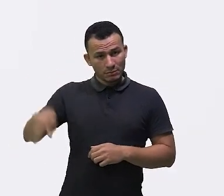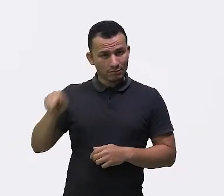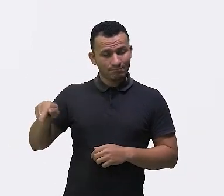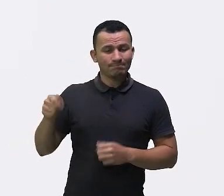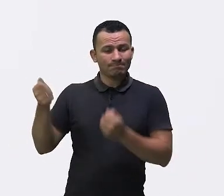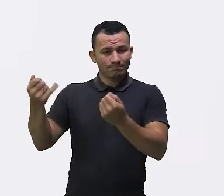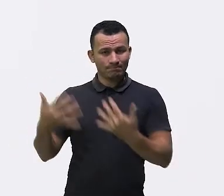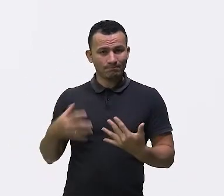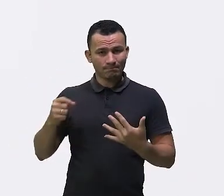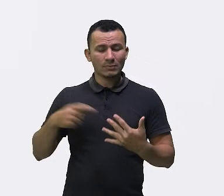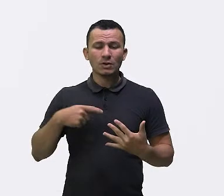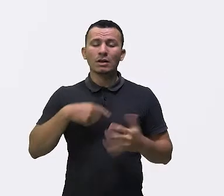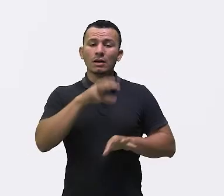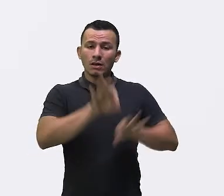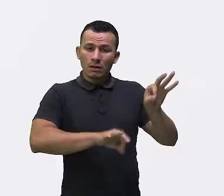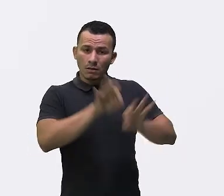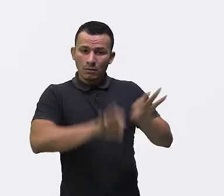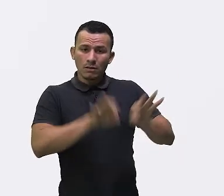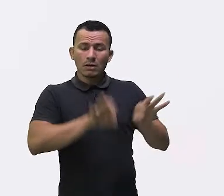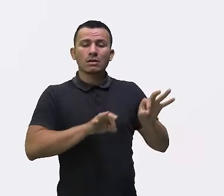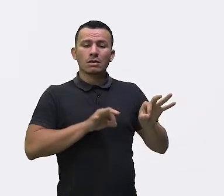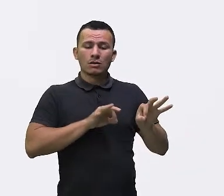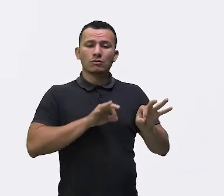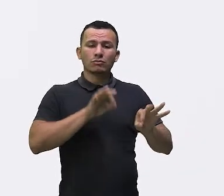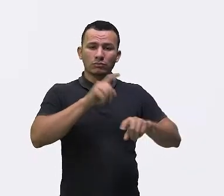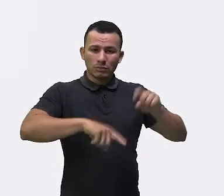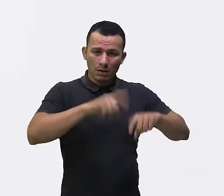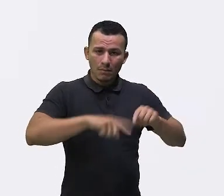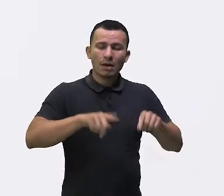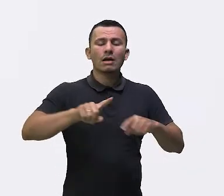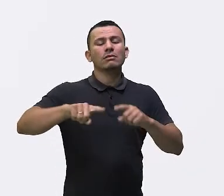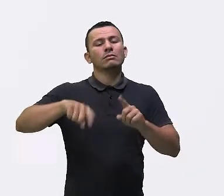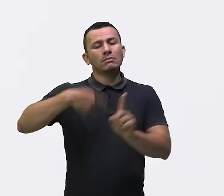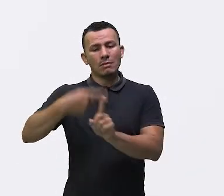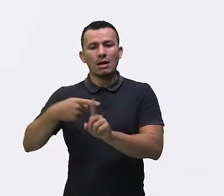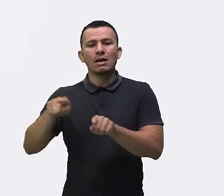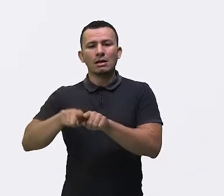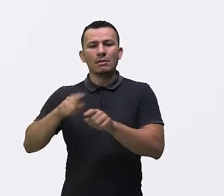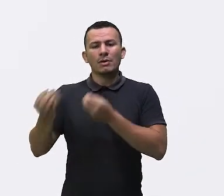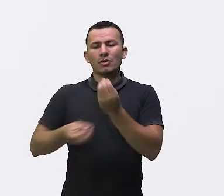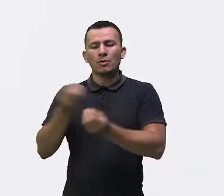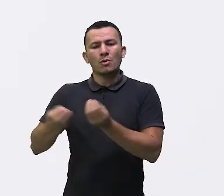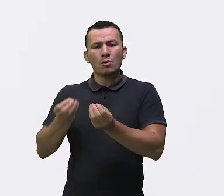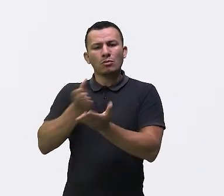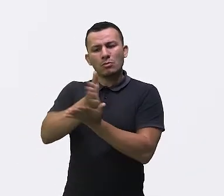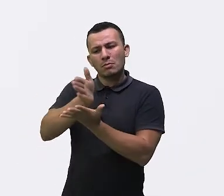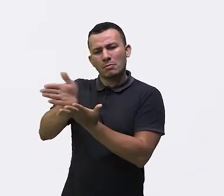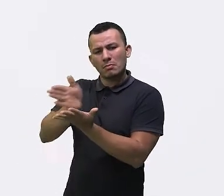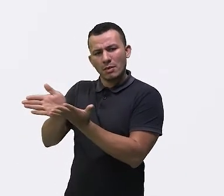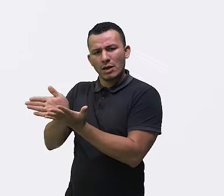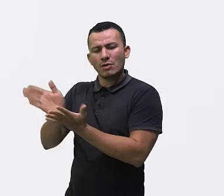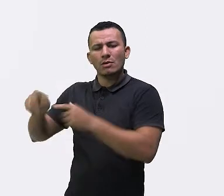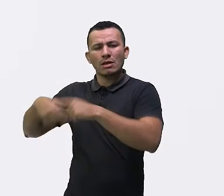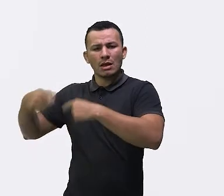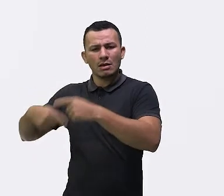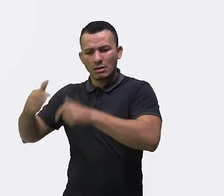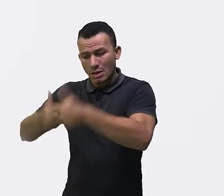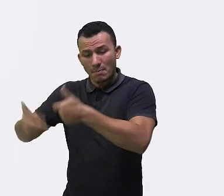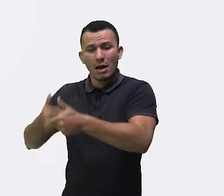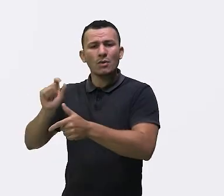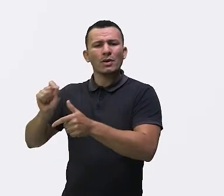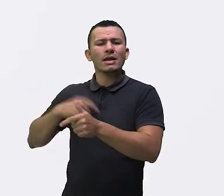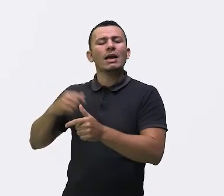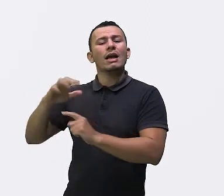produção regulam tanto a distribuição quanto os meios de produção. Meios de produção são as máquinas que